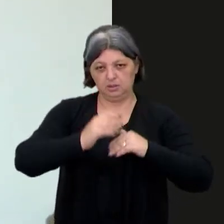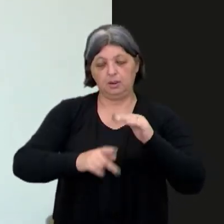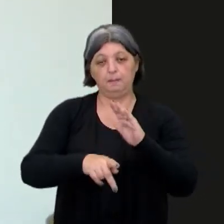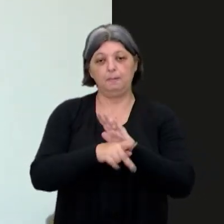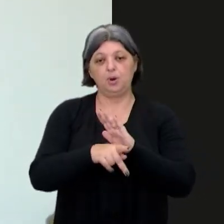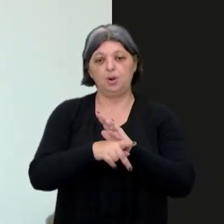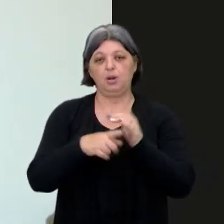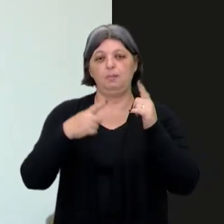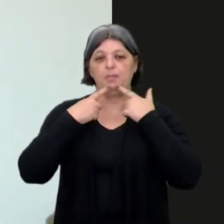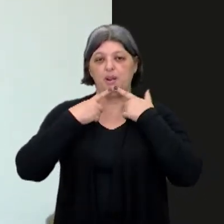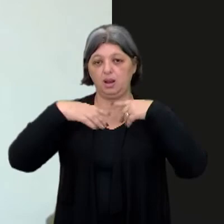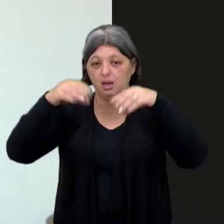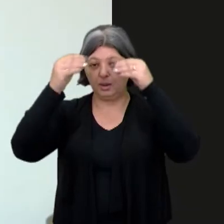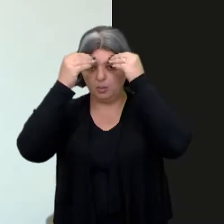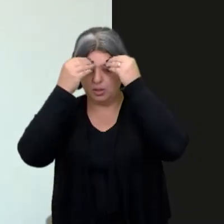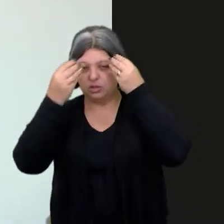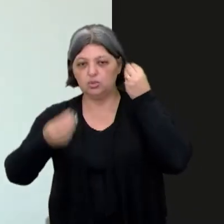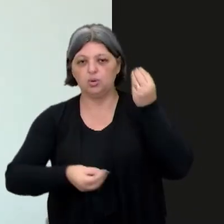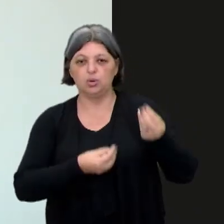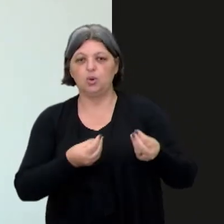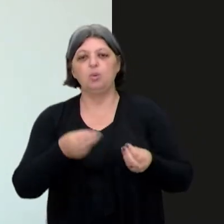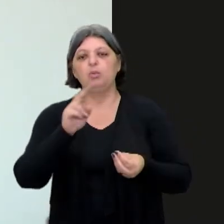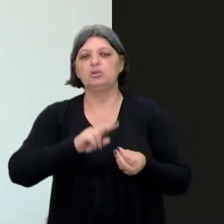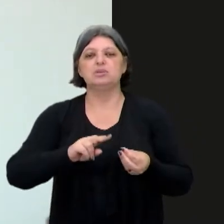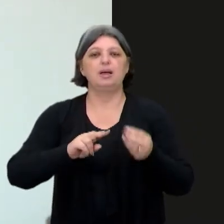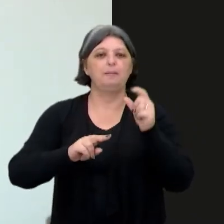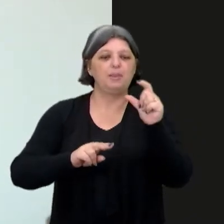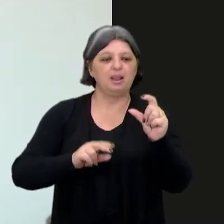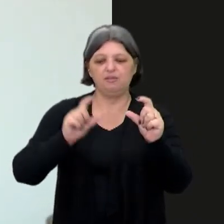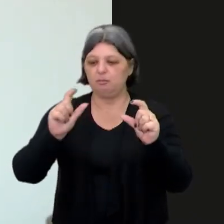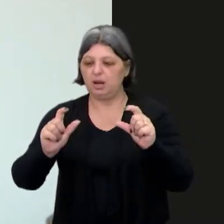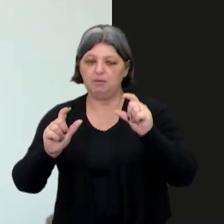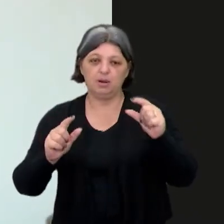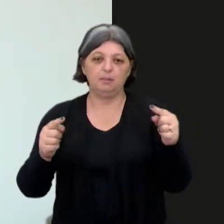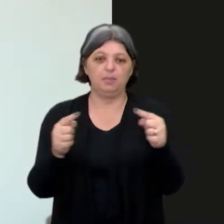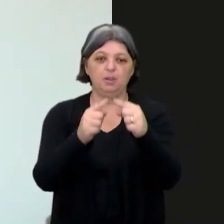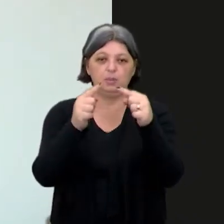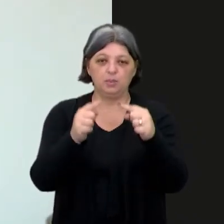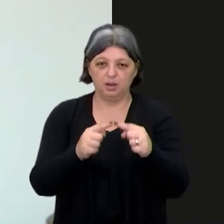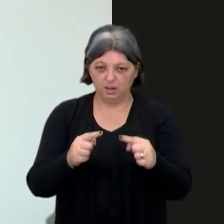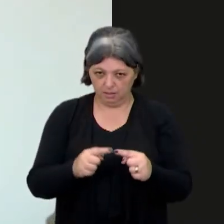né? Então, tu saber como usar as palavras, até para também não incorrer